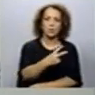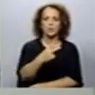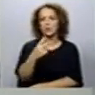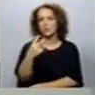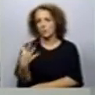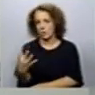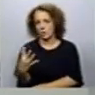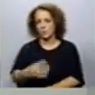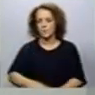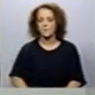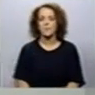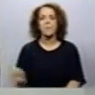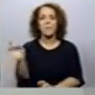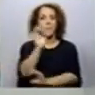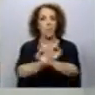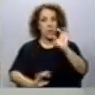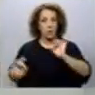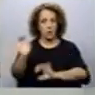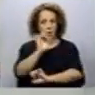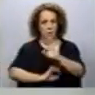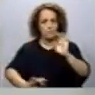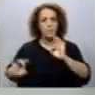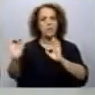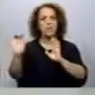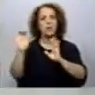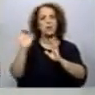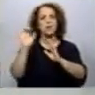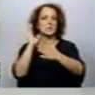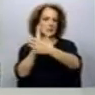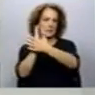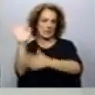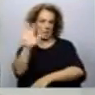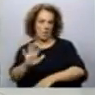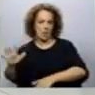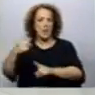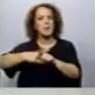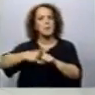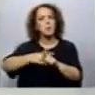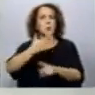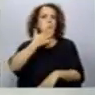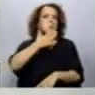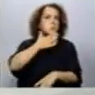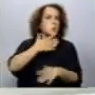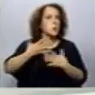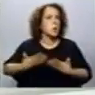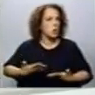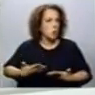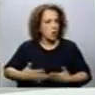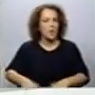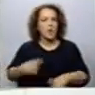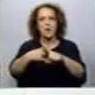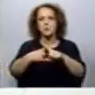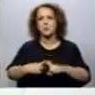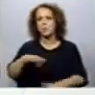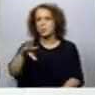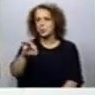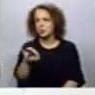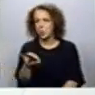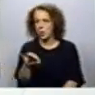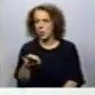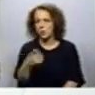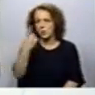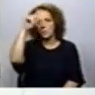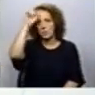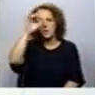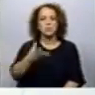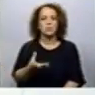4 metros. Na Europa, temos ainda na Europa Central temperaturas bastante amenas para esta altura do ano, com Amsterdão com 18 graus,